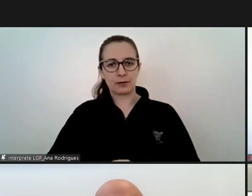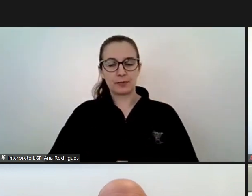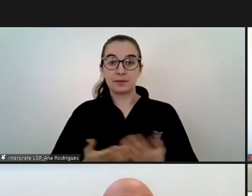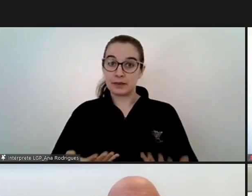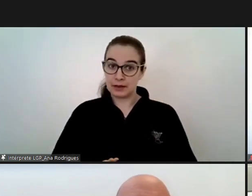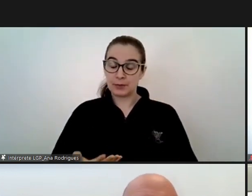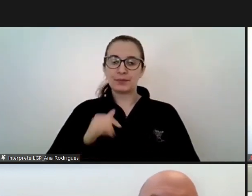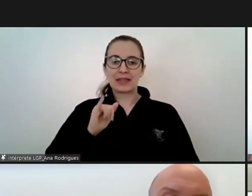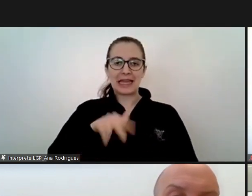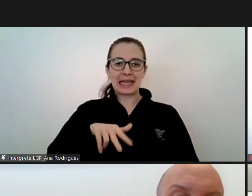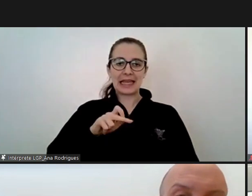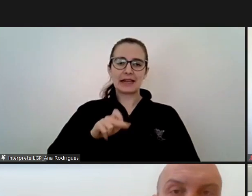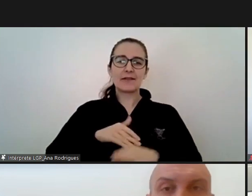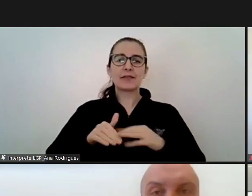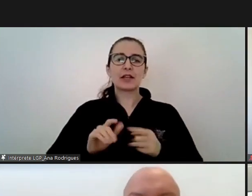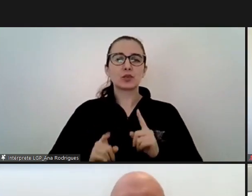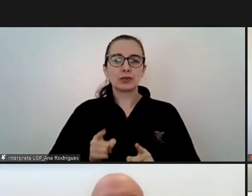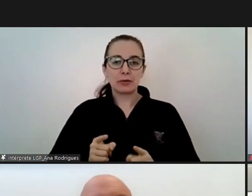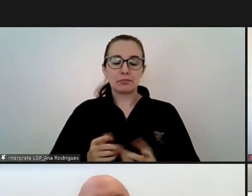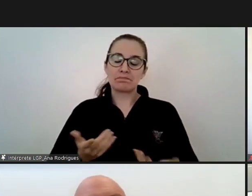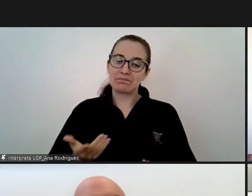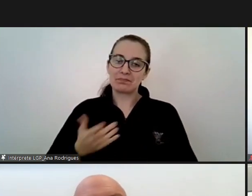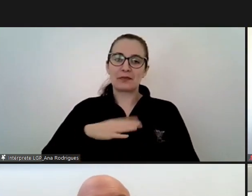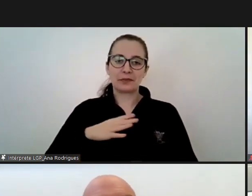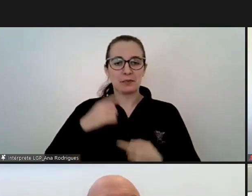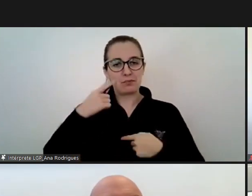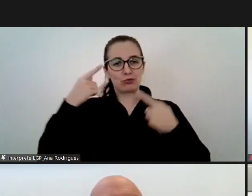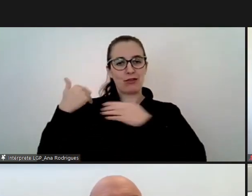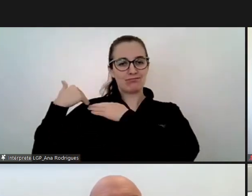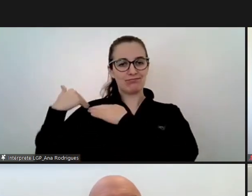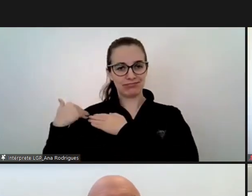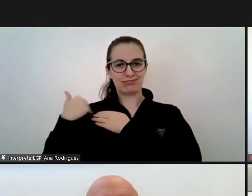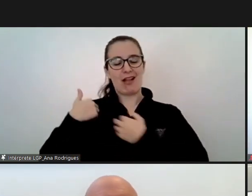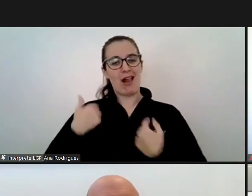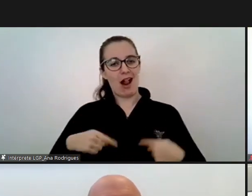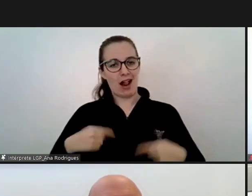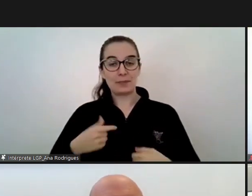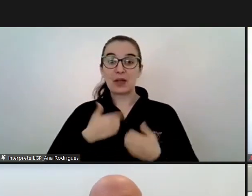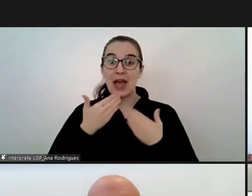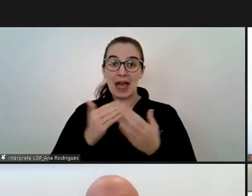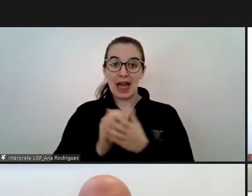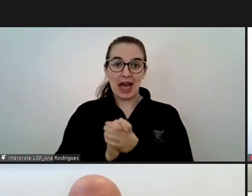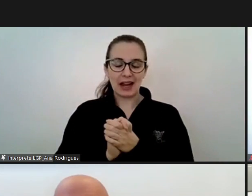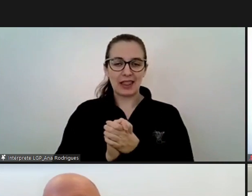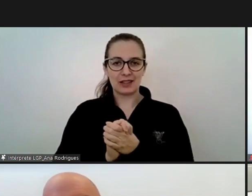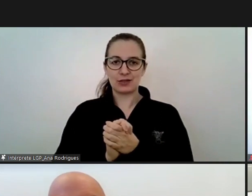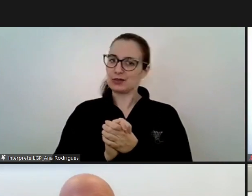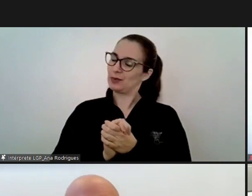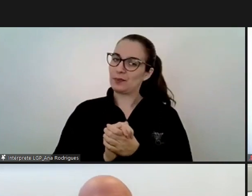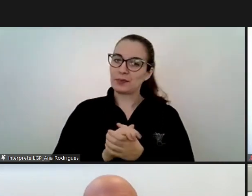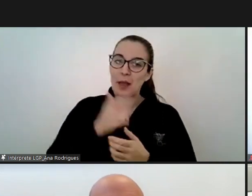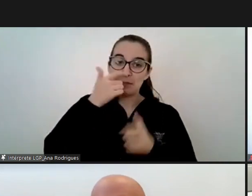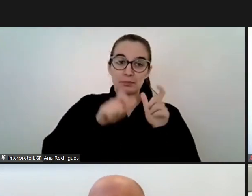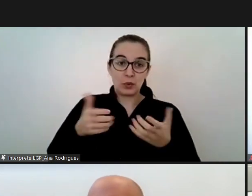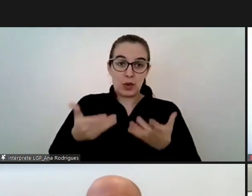aquilo que o INA faz não é mais, de facto, do que a sua responsabilidade. E, portanto, agradeço a todos aqueles aqui que estão